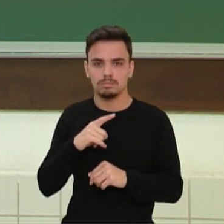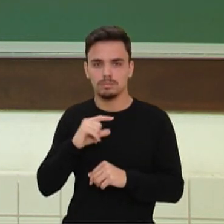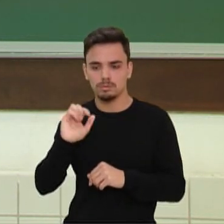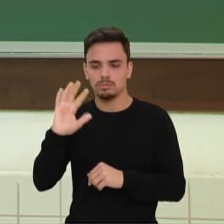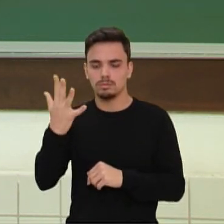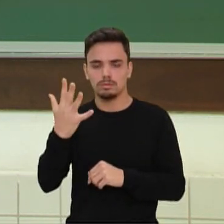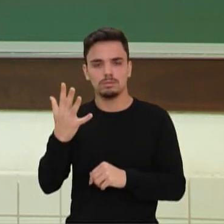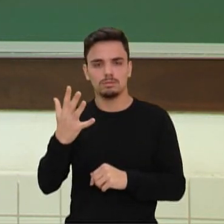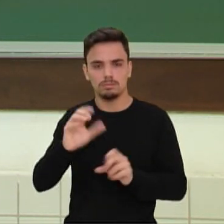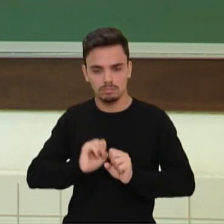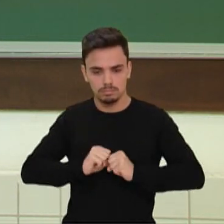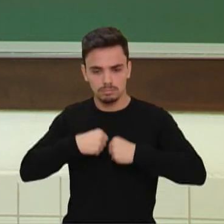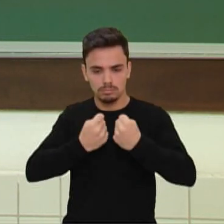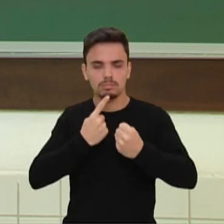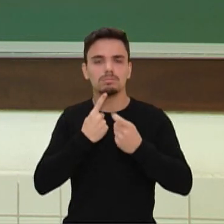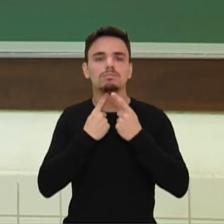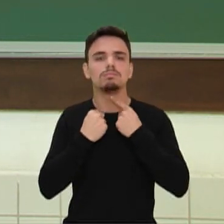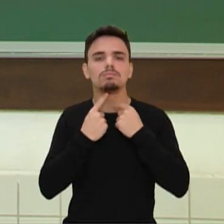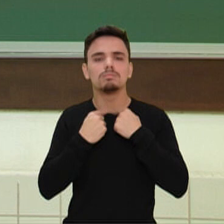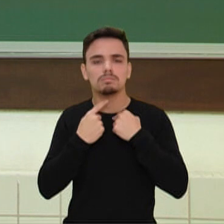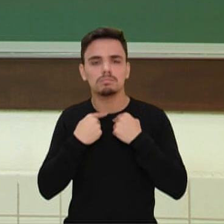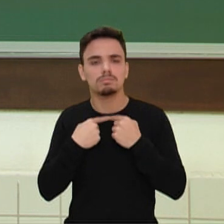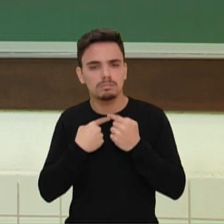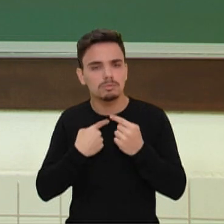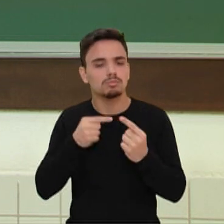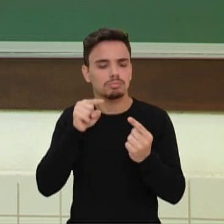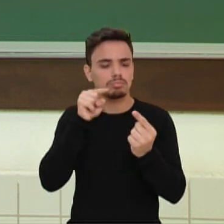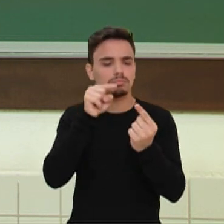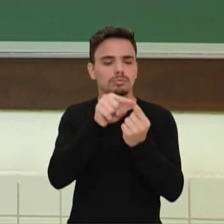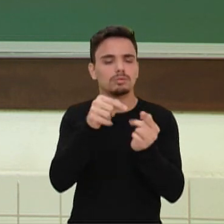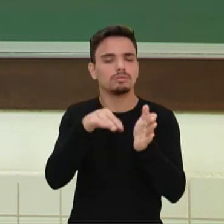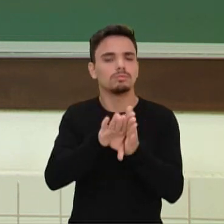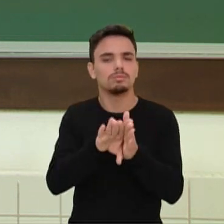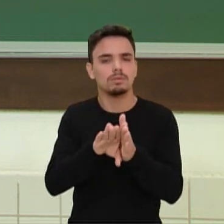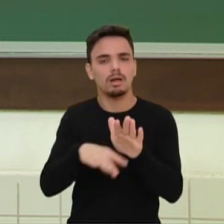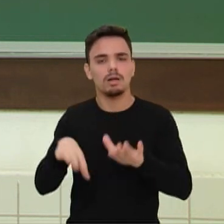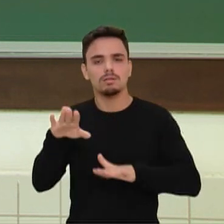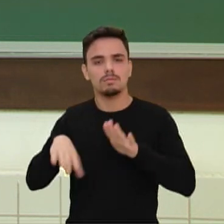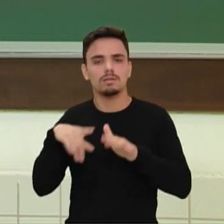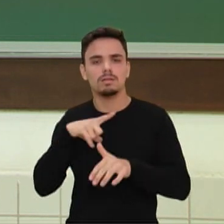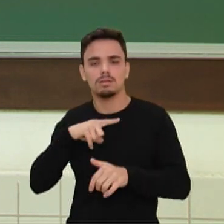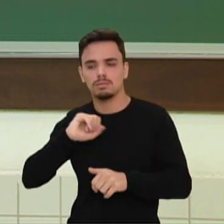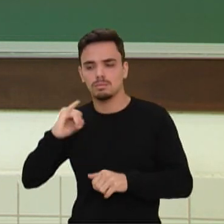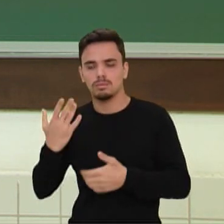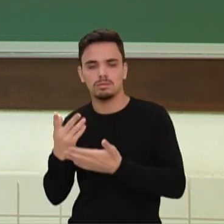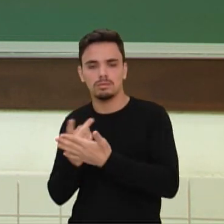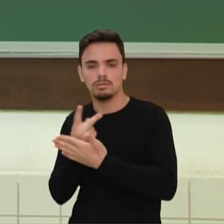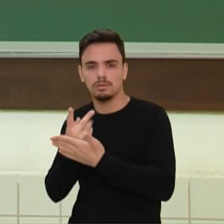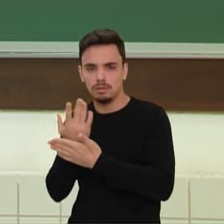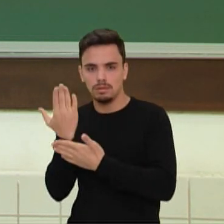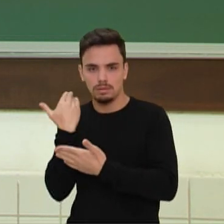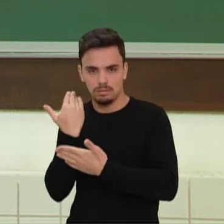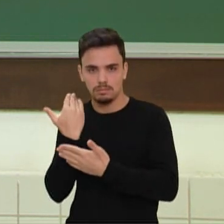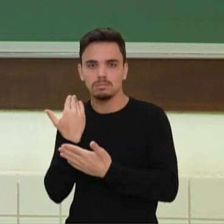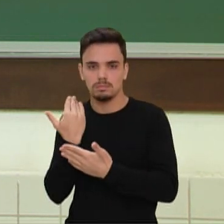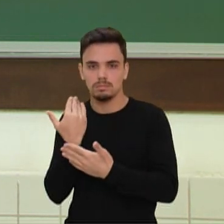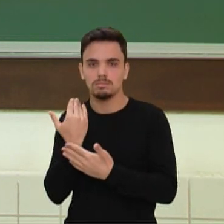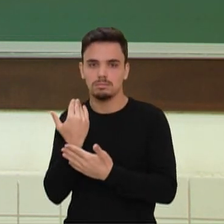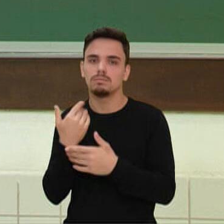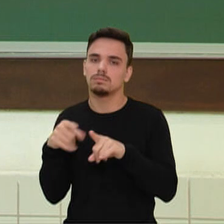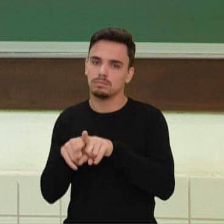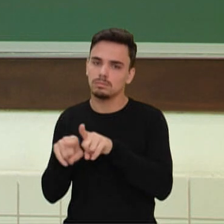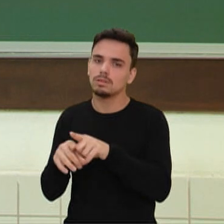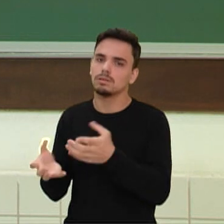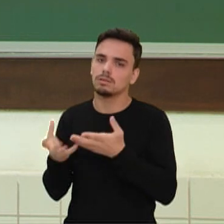impulso, eu consigo algo que eu queria, algo que eu desejava, muitas vezes eu estou negligenciando uma outra coisa que eu queria